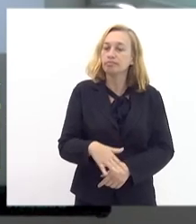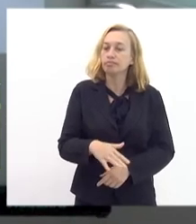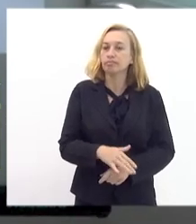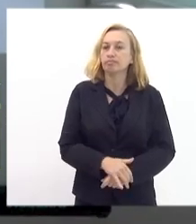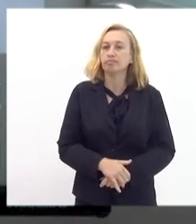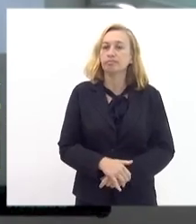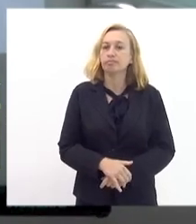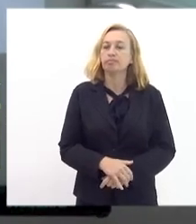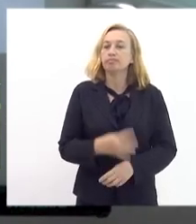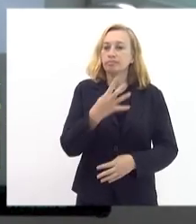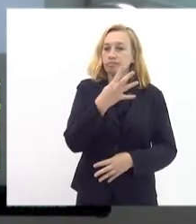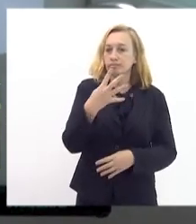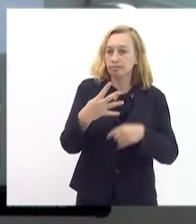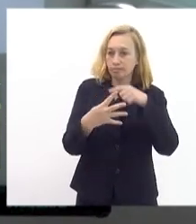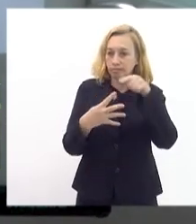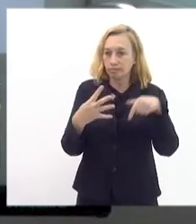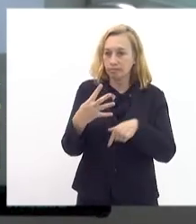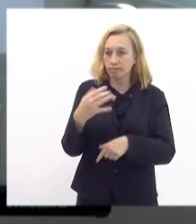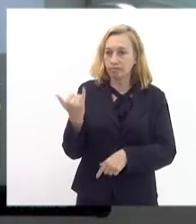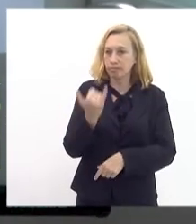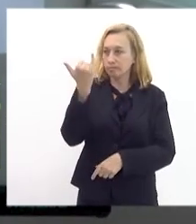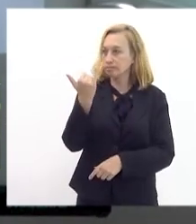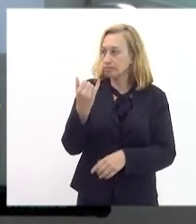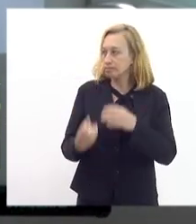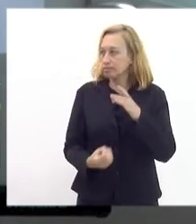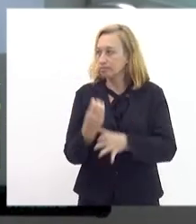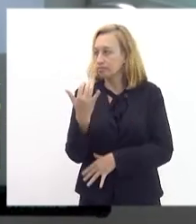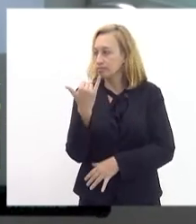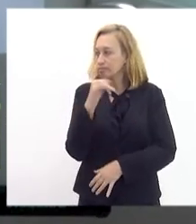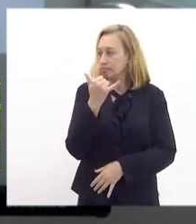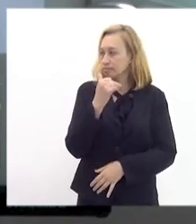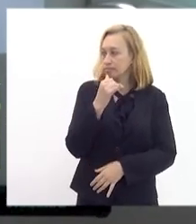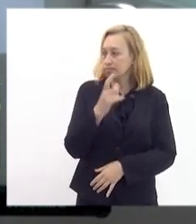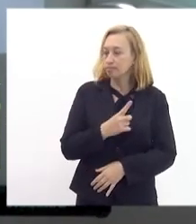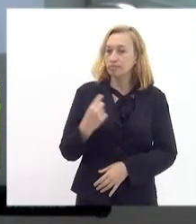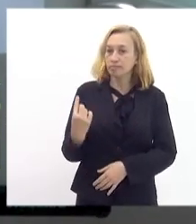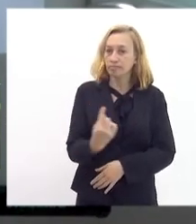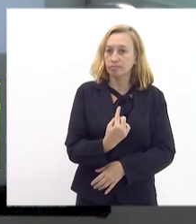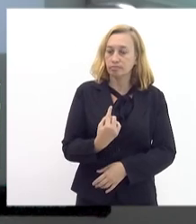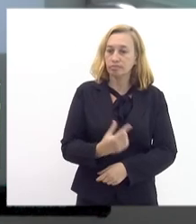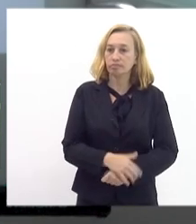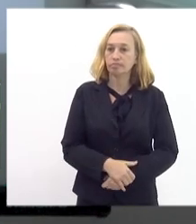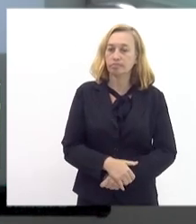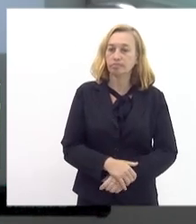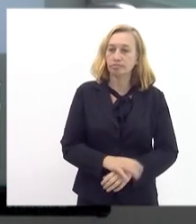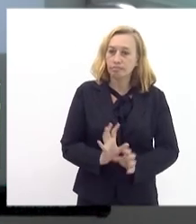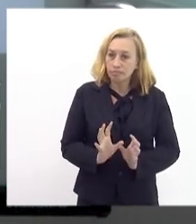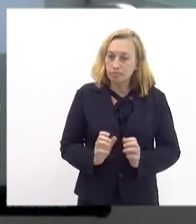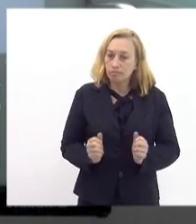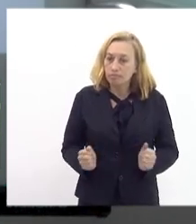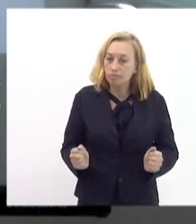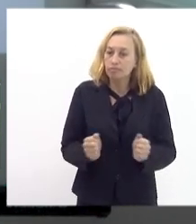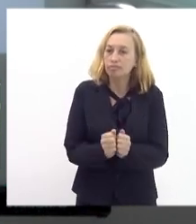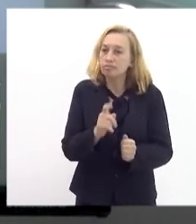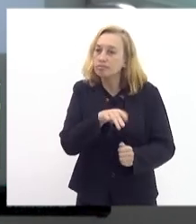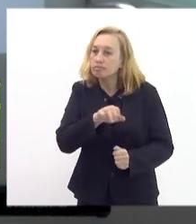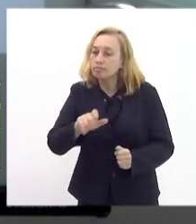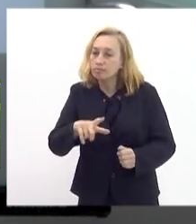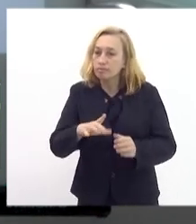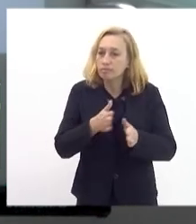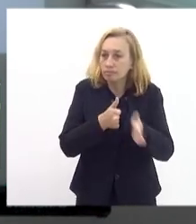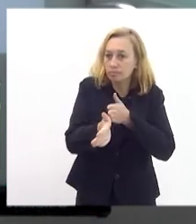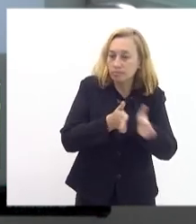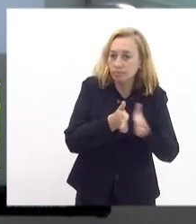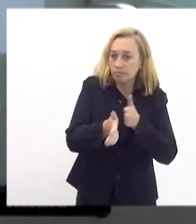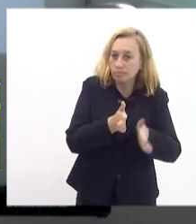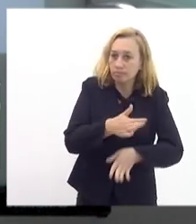e as quatro unidades geração de energia então nós somos junto ao canal de acesso estão na área